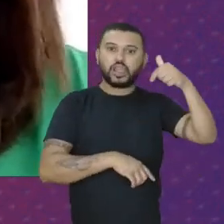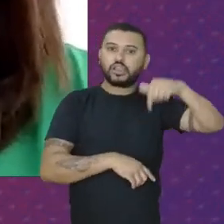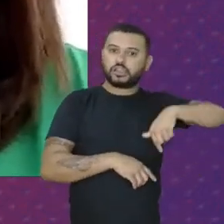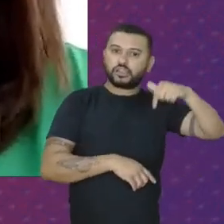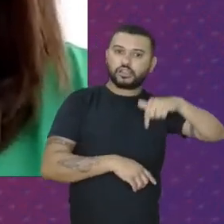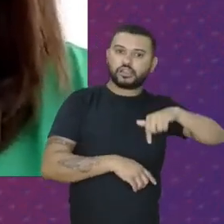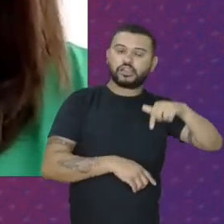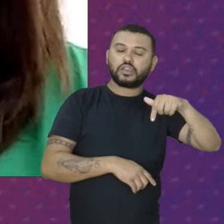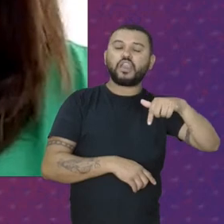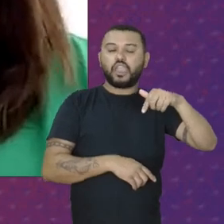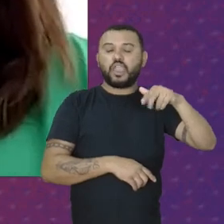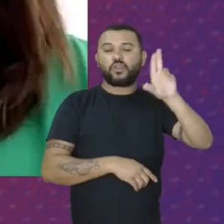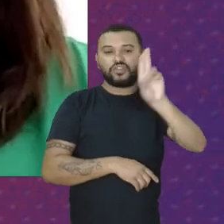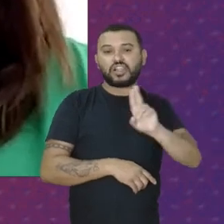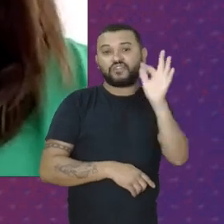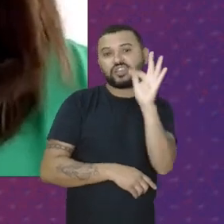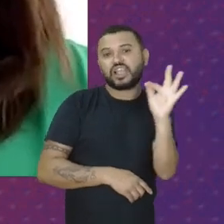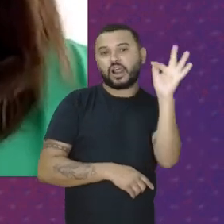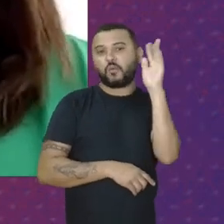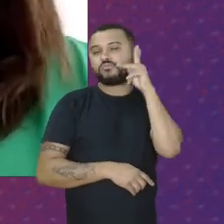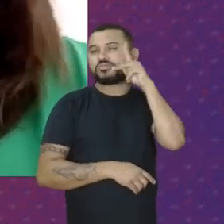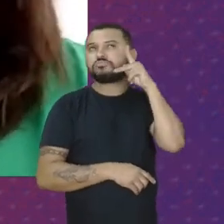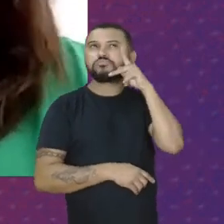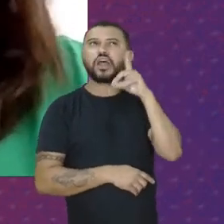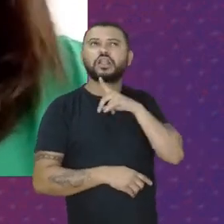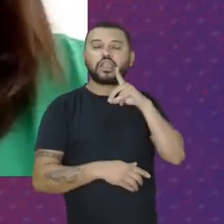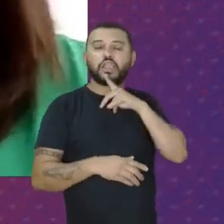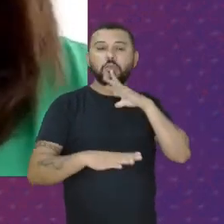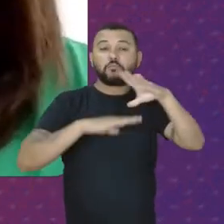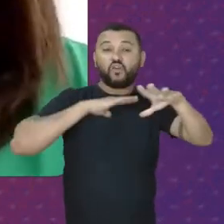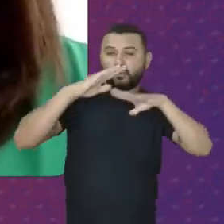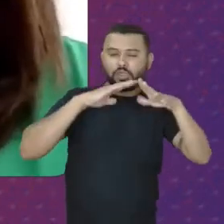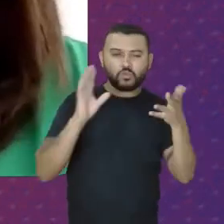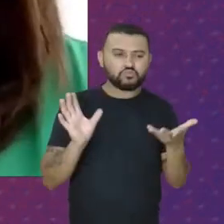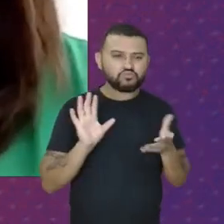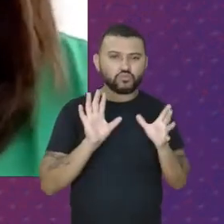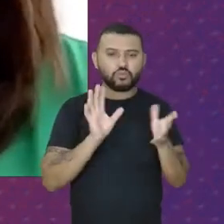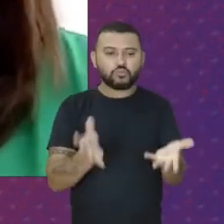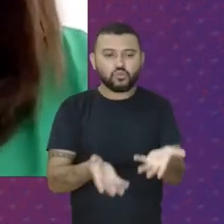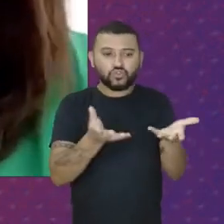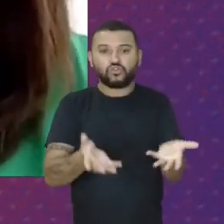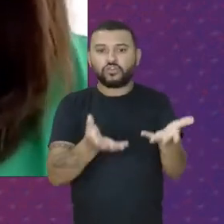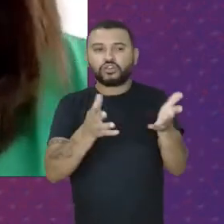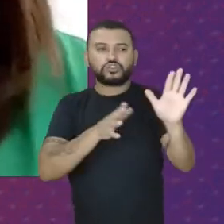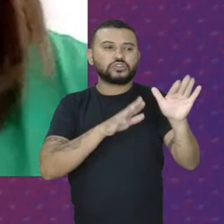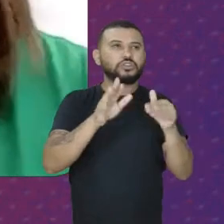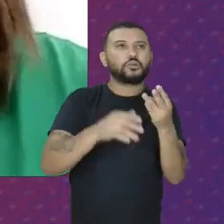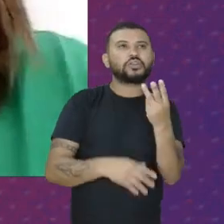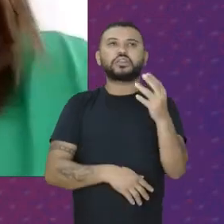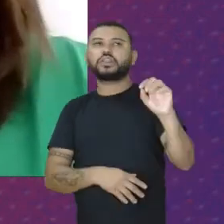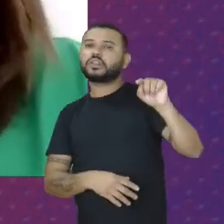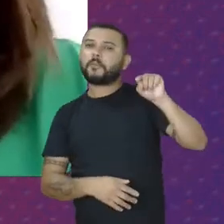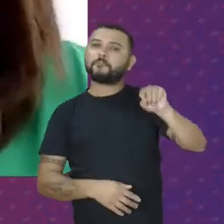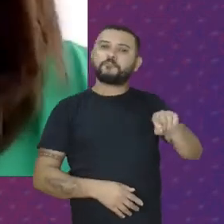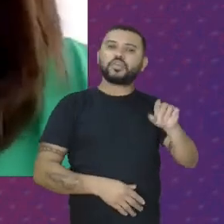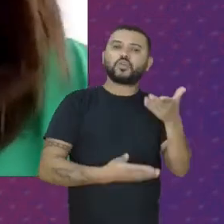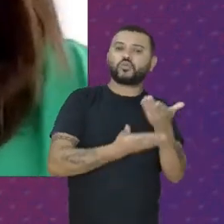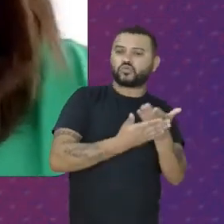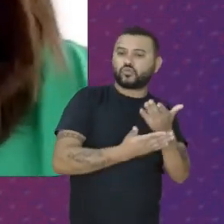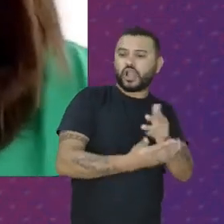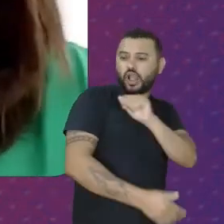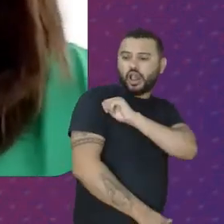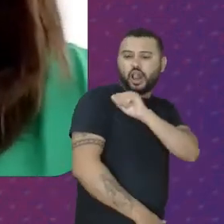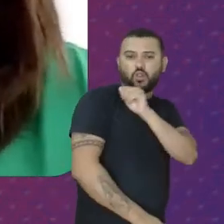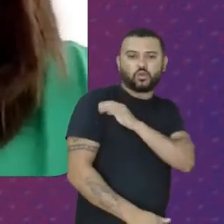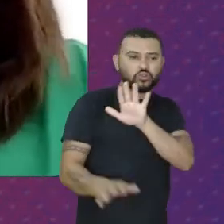Universidade Federal da Paraíba, né? Foram manifestações em que a gente arrastava 30.000